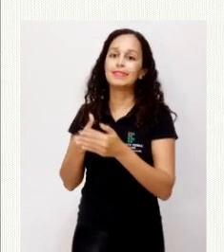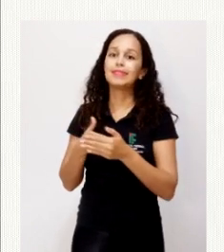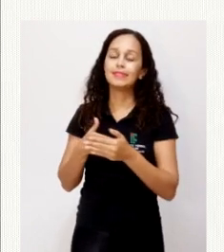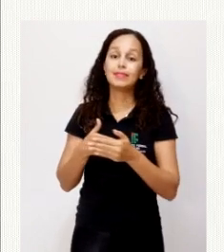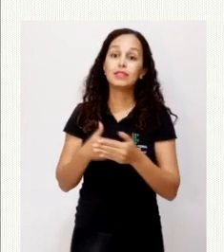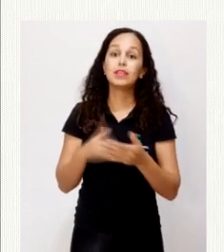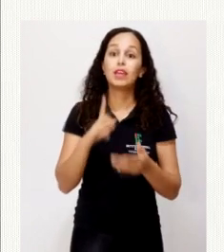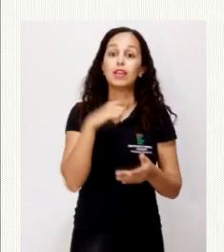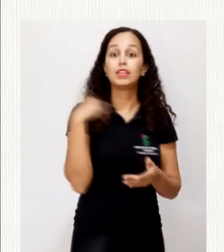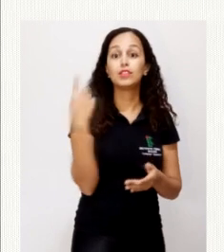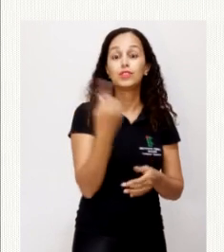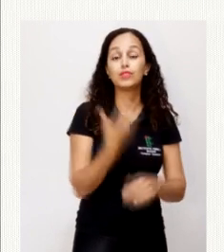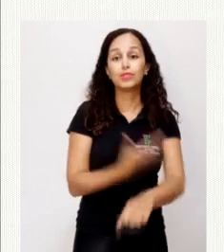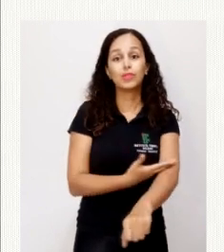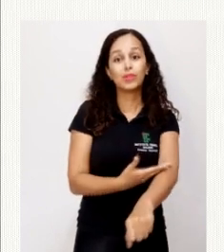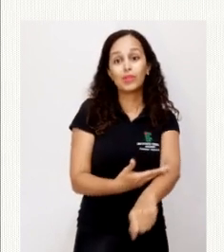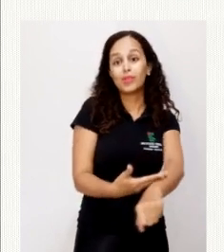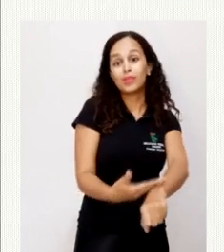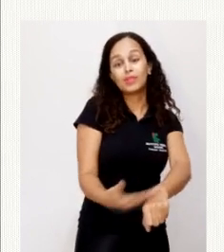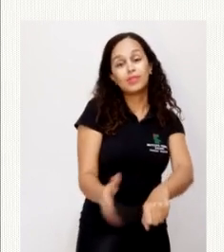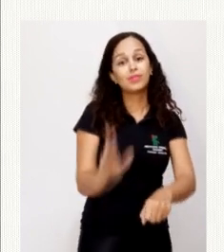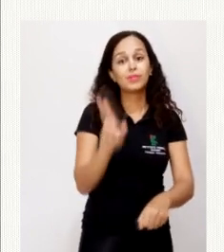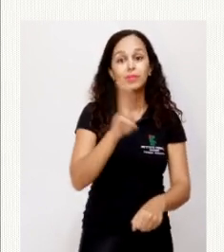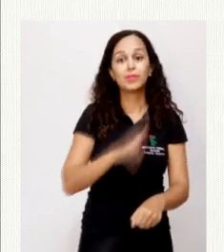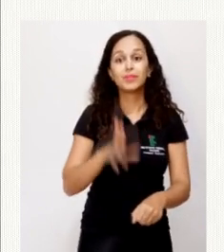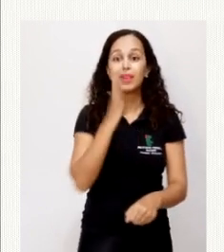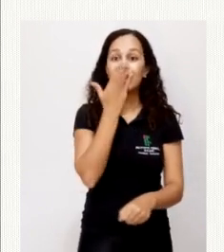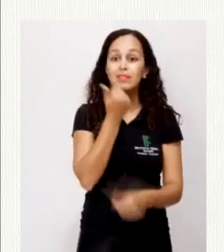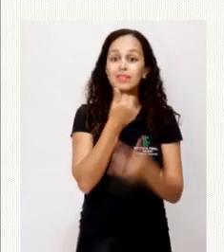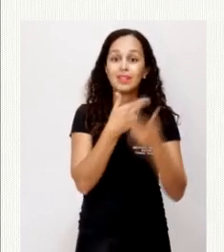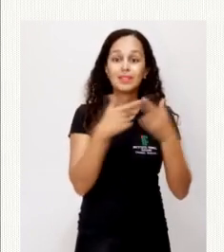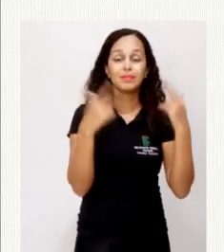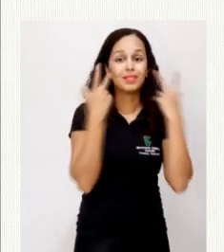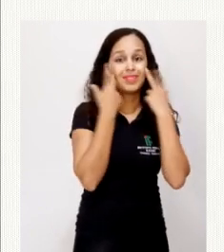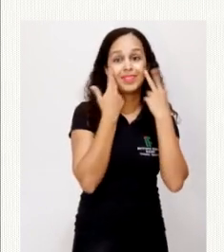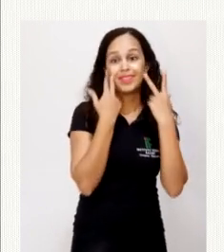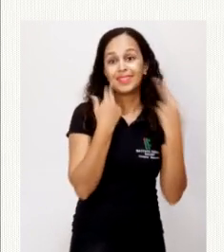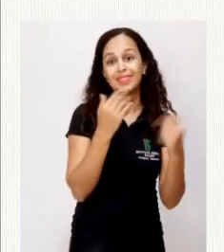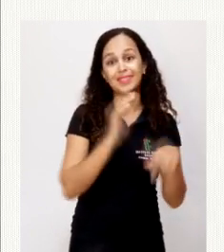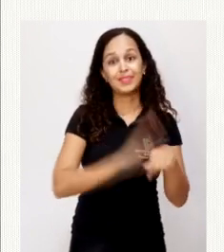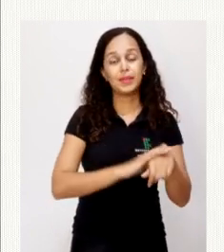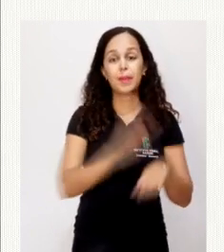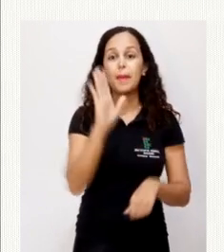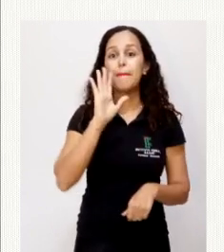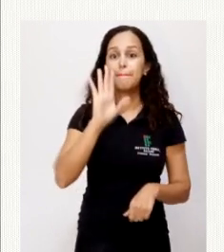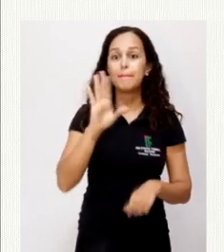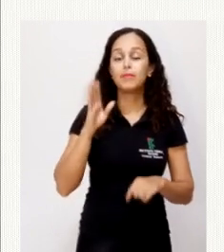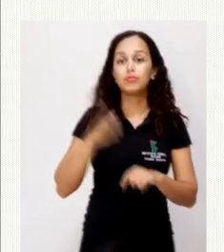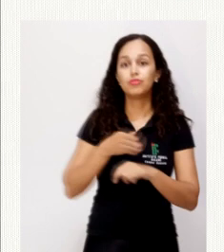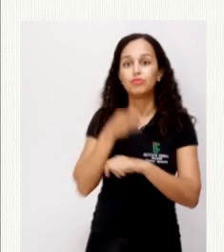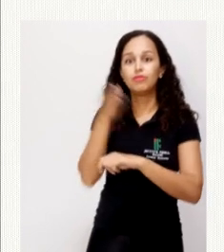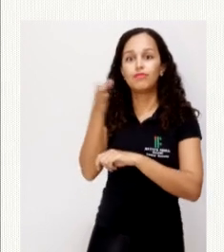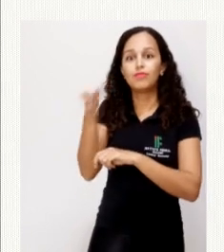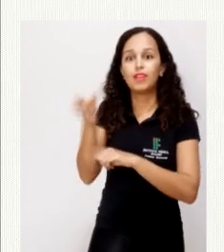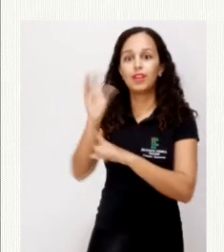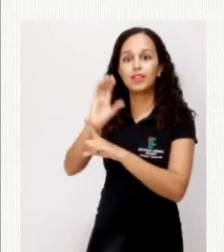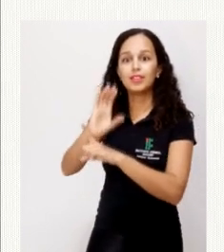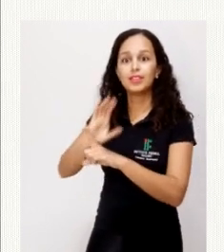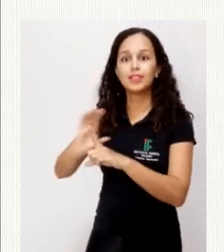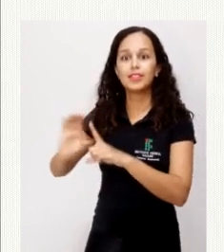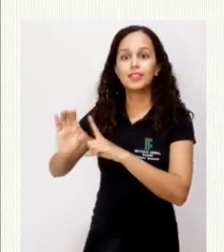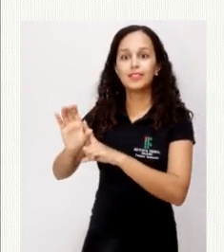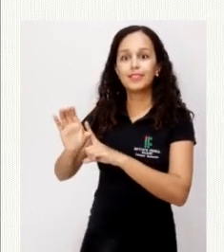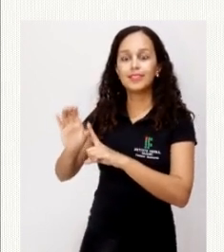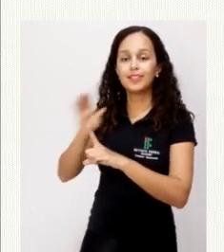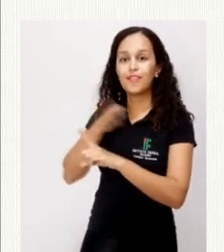mesmos alimentos, que são os chamados convencionais. Mas quando a gente fala de punk, quando a gente vai em loco e vê nas